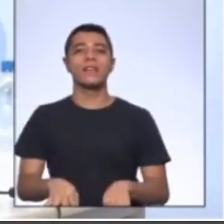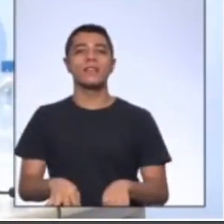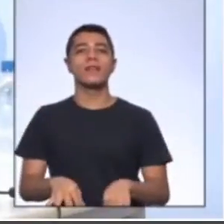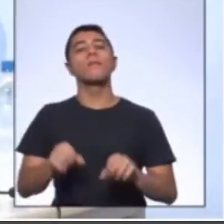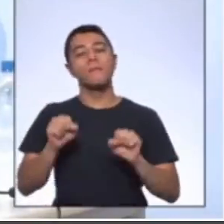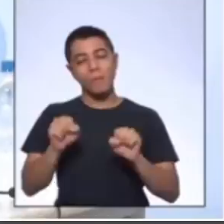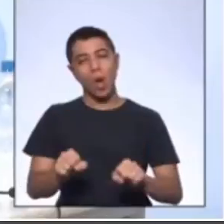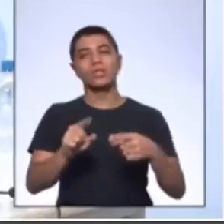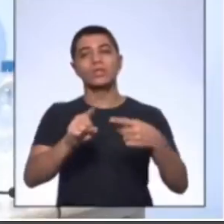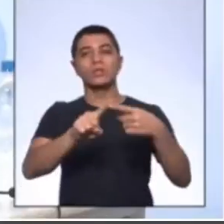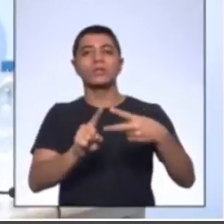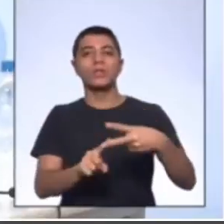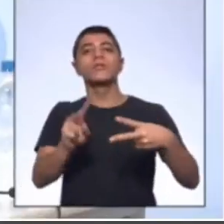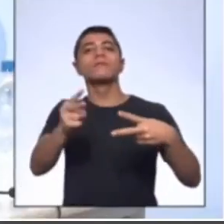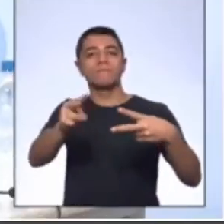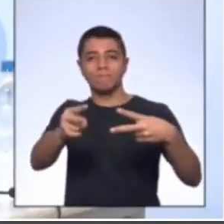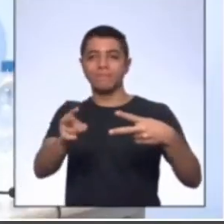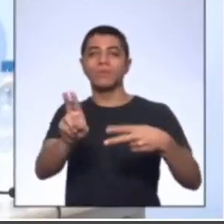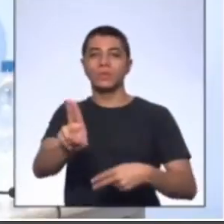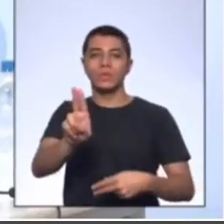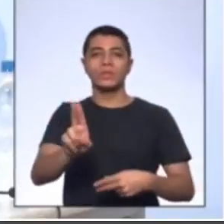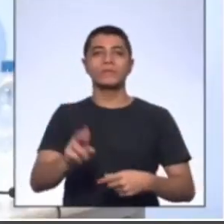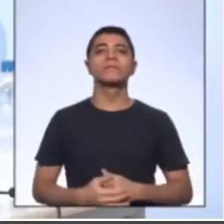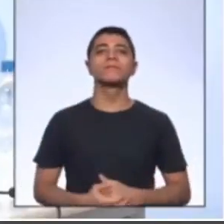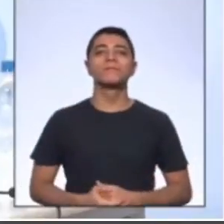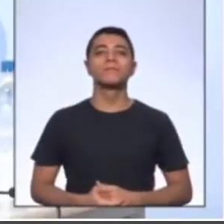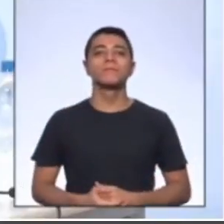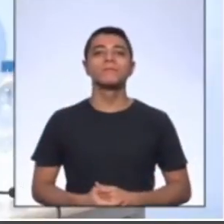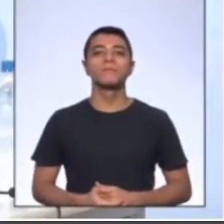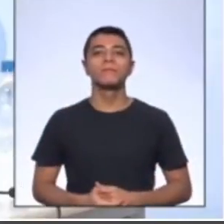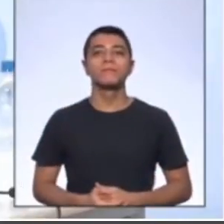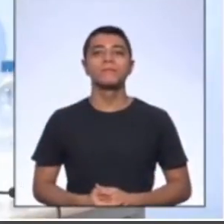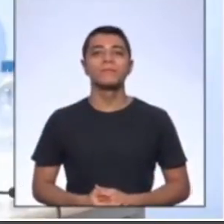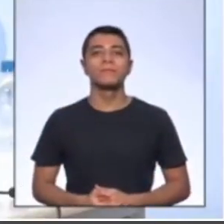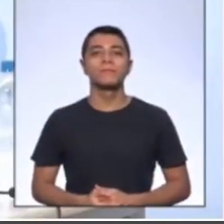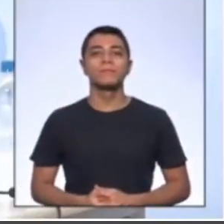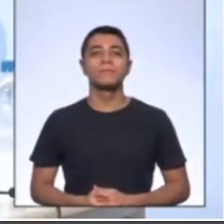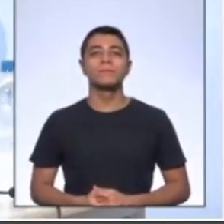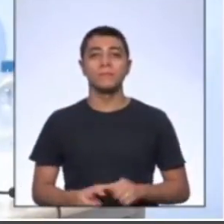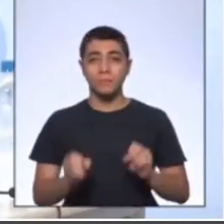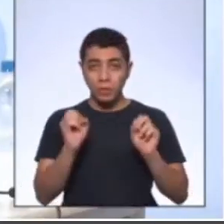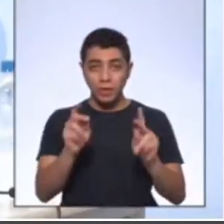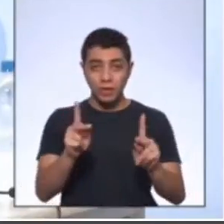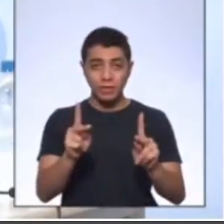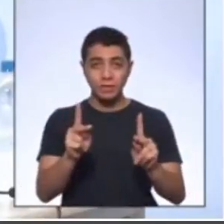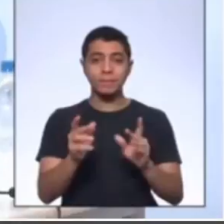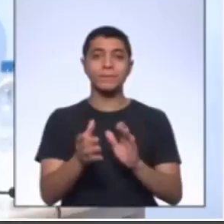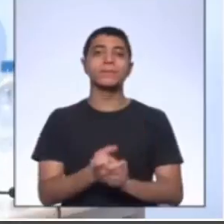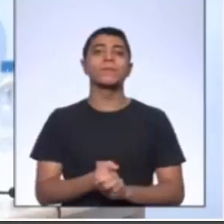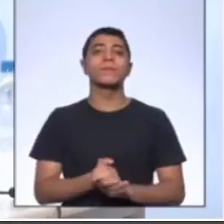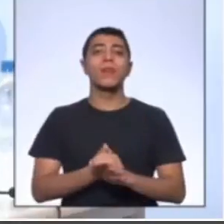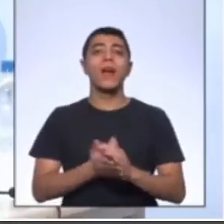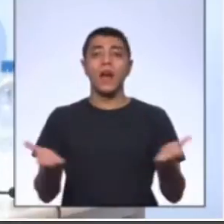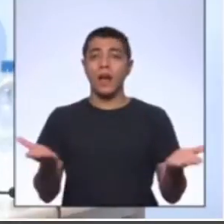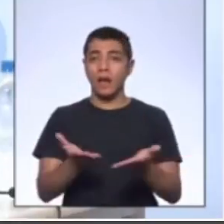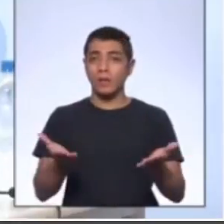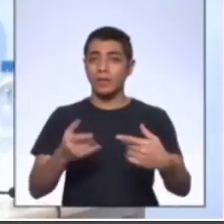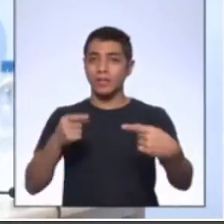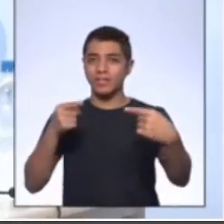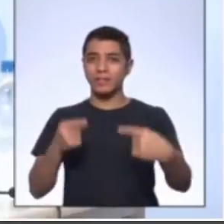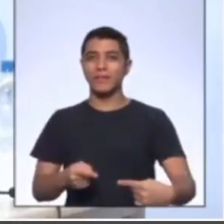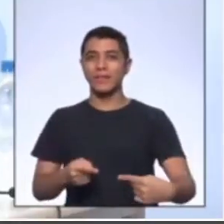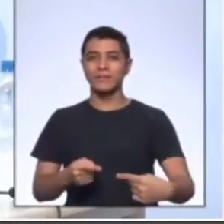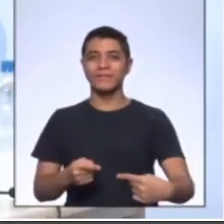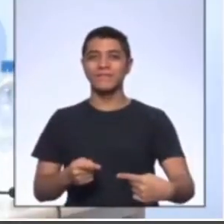encerrar a nossa conclusão é bem temos agora um desafio e nesse